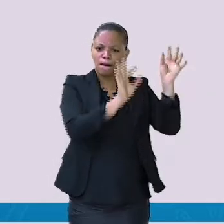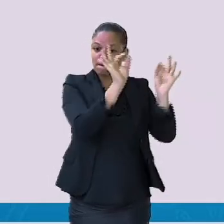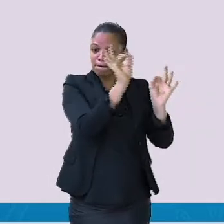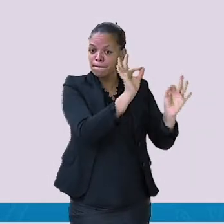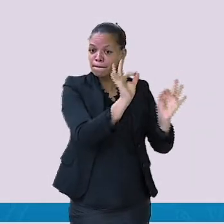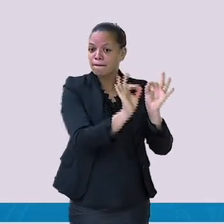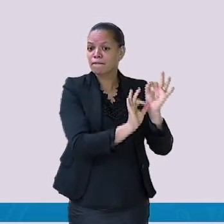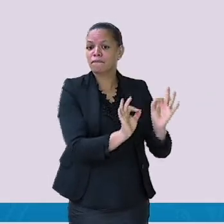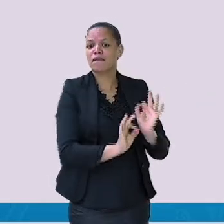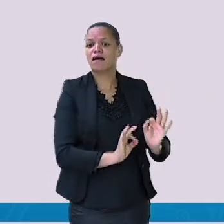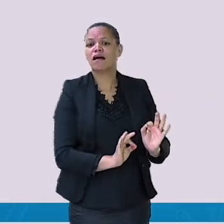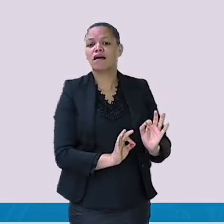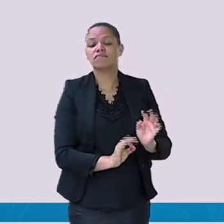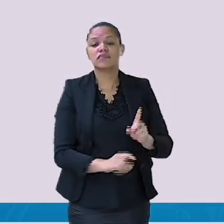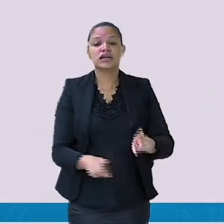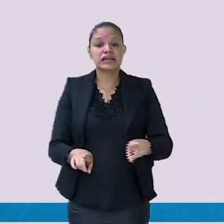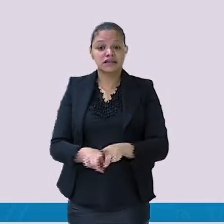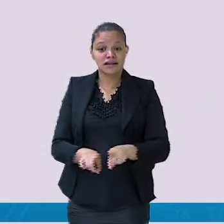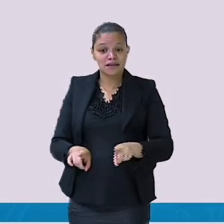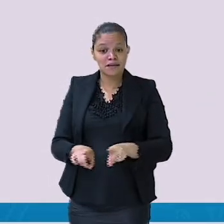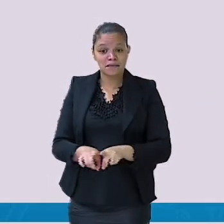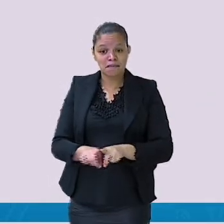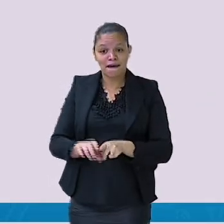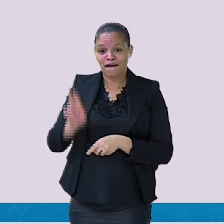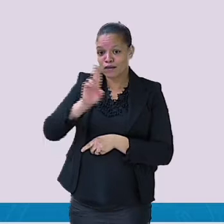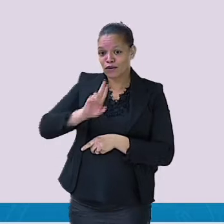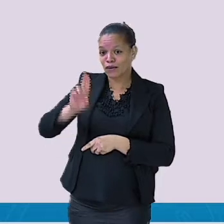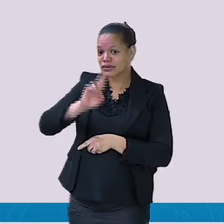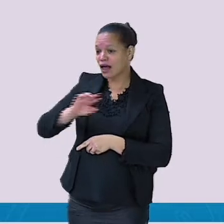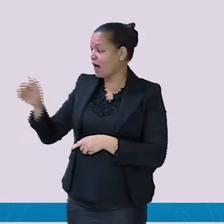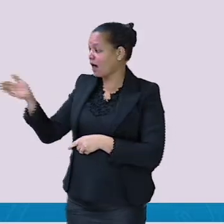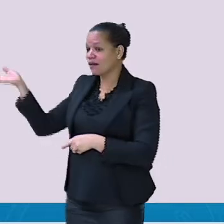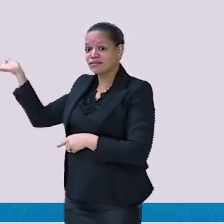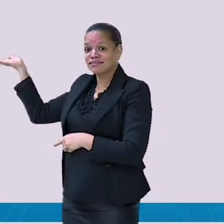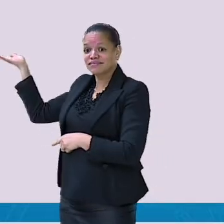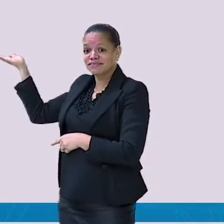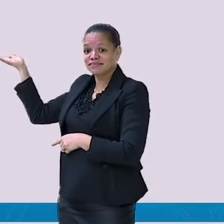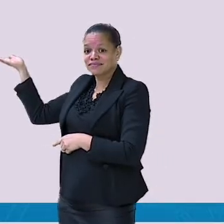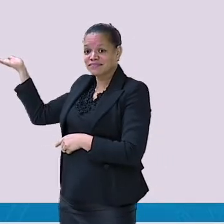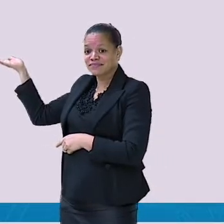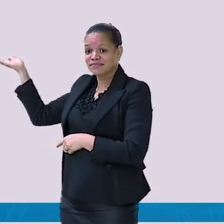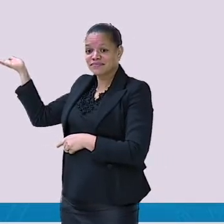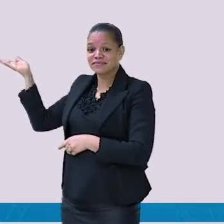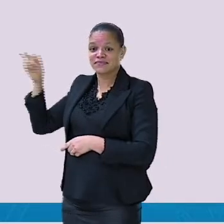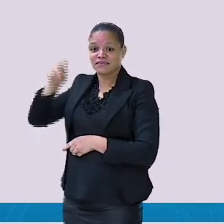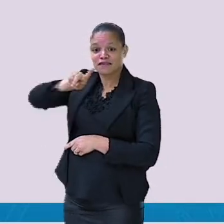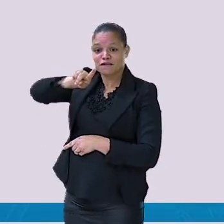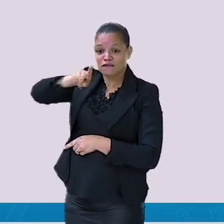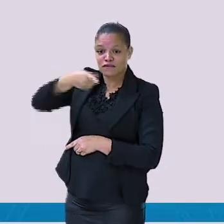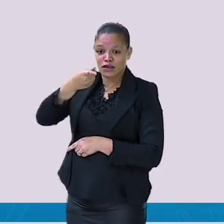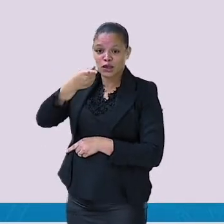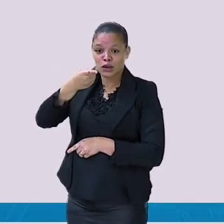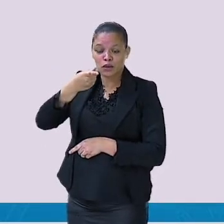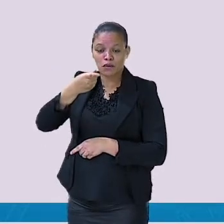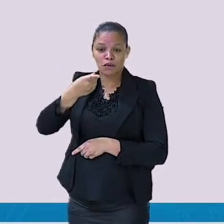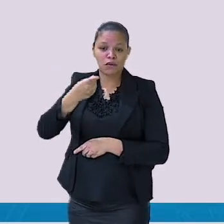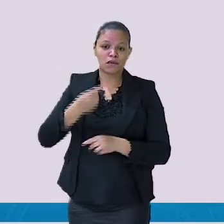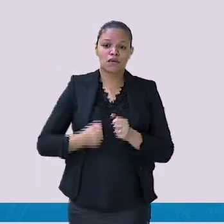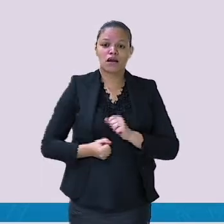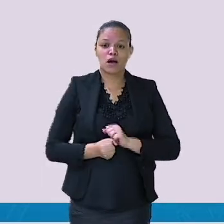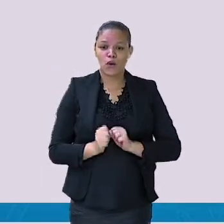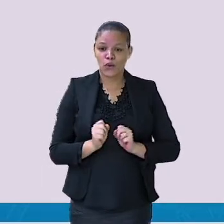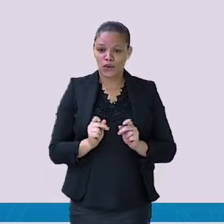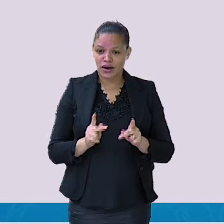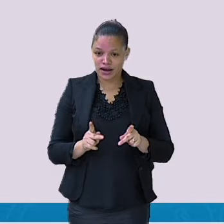que eu acabei de passar para vocês, que é utilizando a questão da vírgula. Eu estava no litro